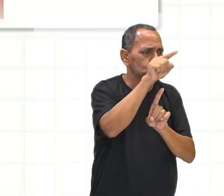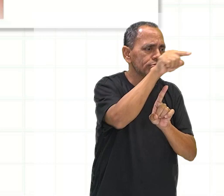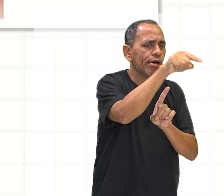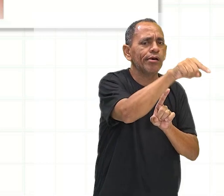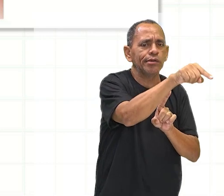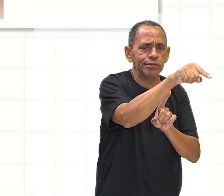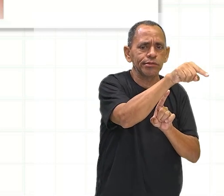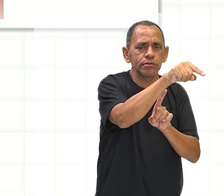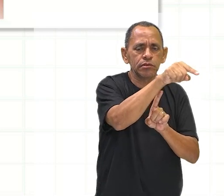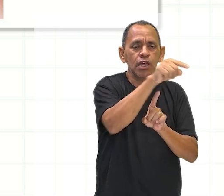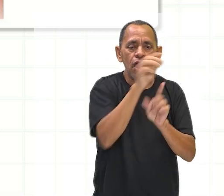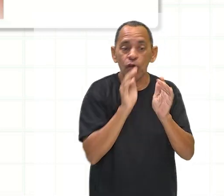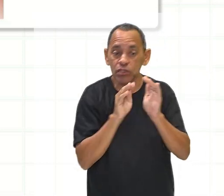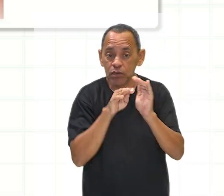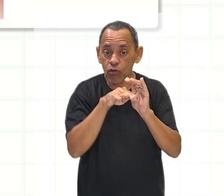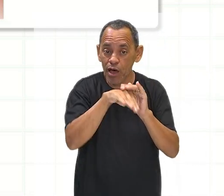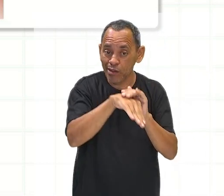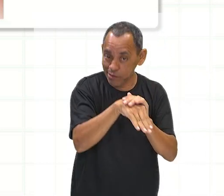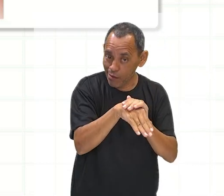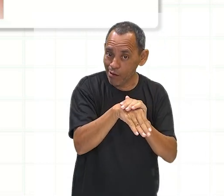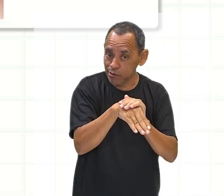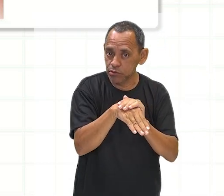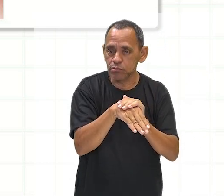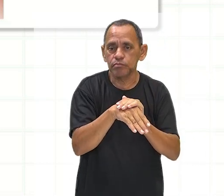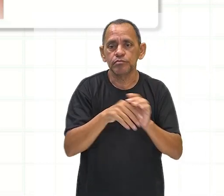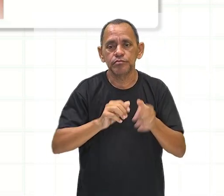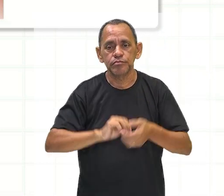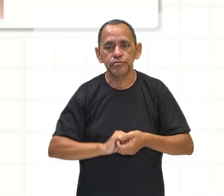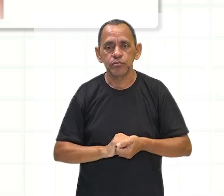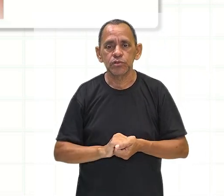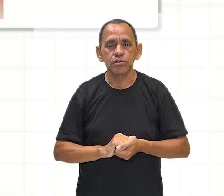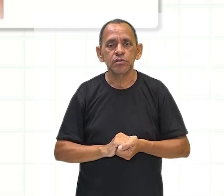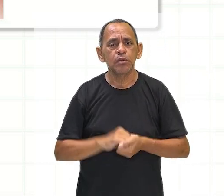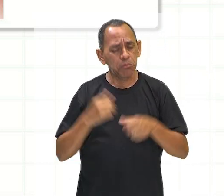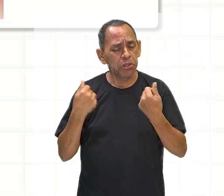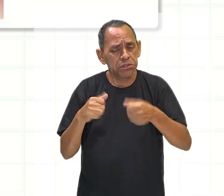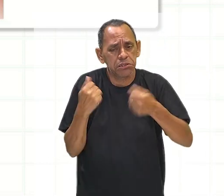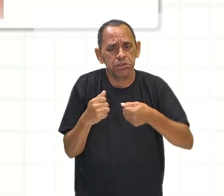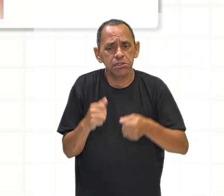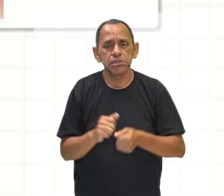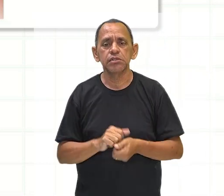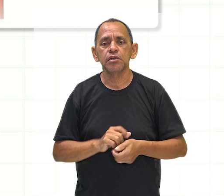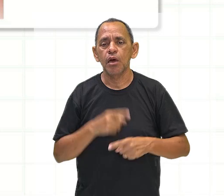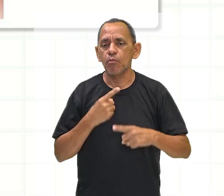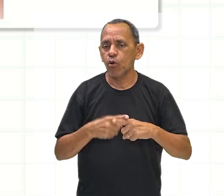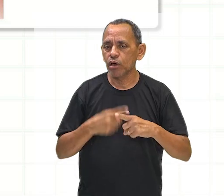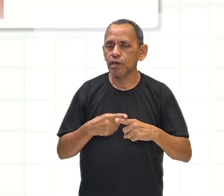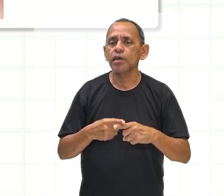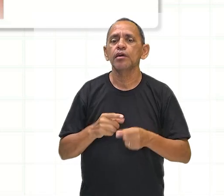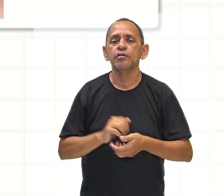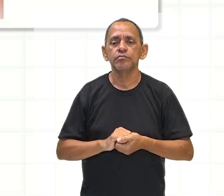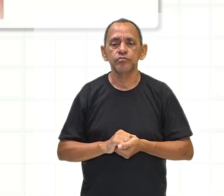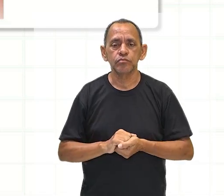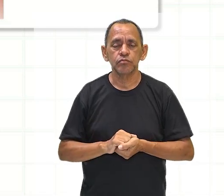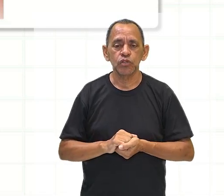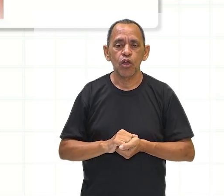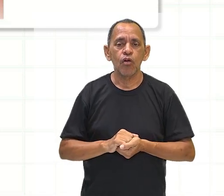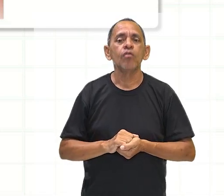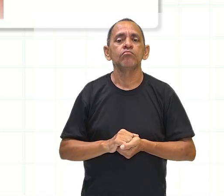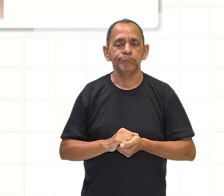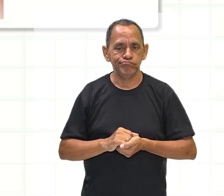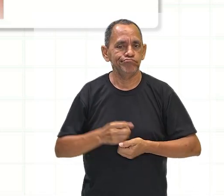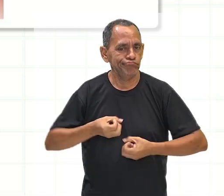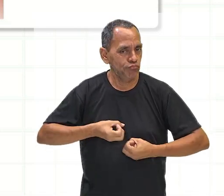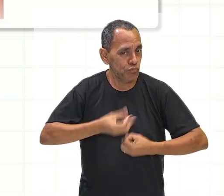serão produzidos aí nos testículos. Só que eles precisam, né, ser armazenados, porque outros vão ser produzidos, então não vão ficar